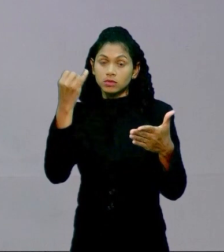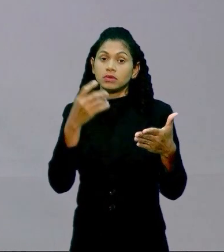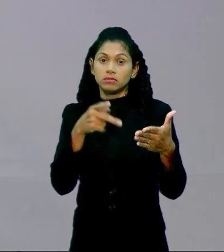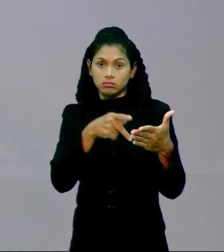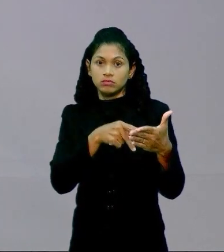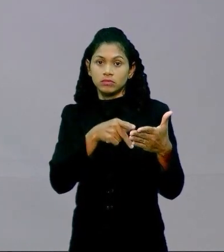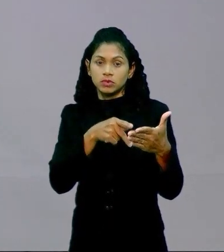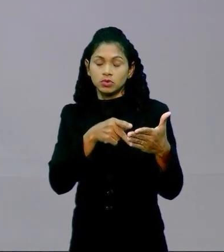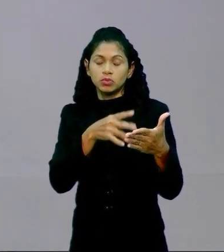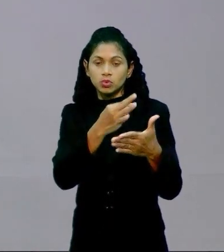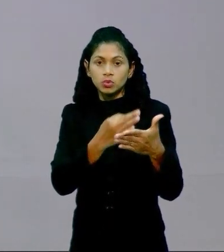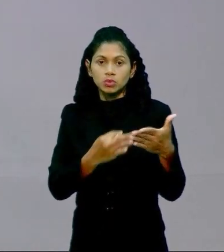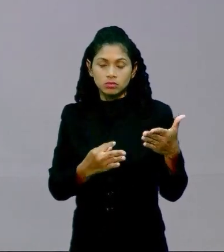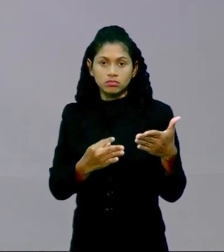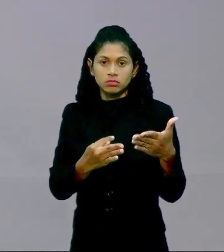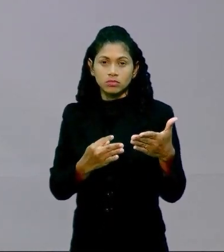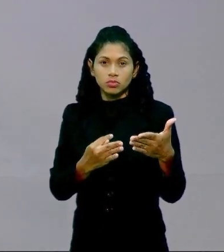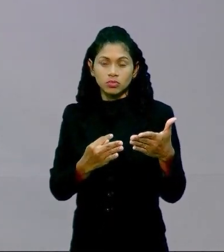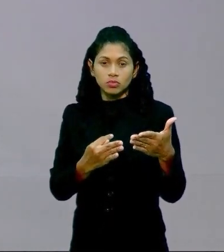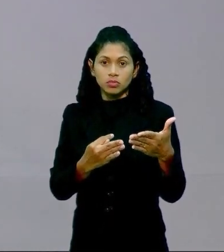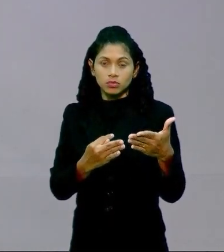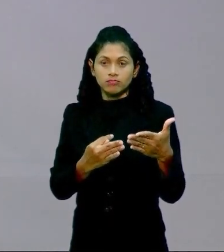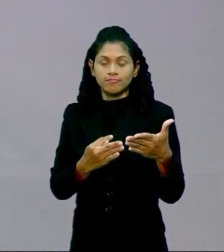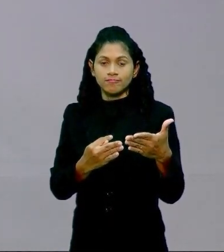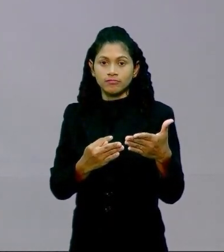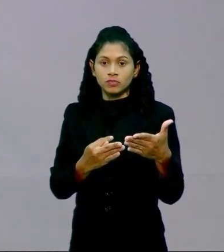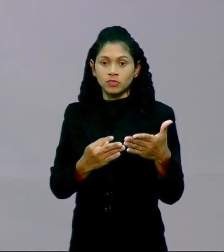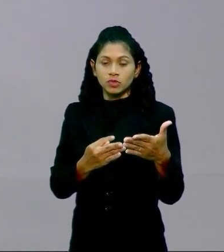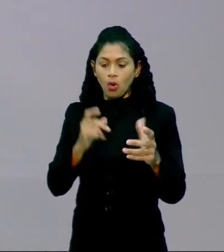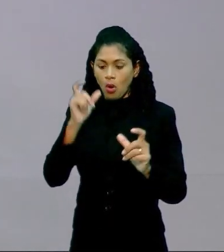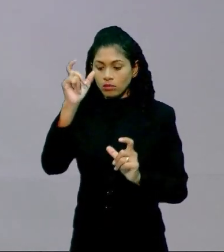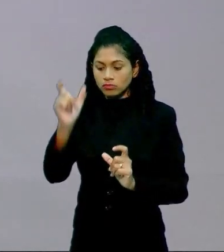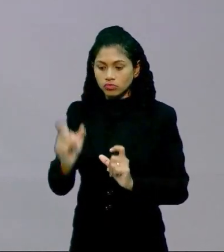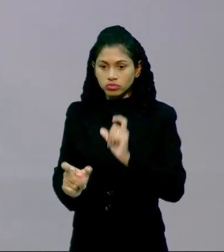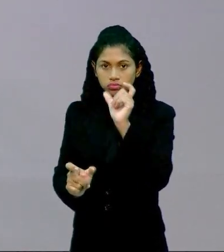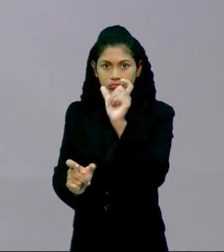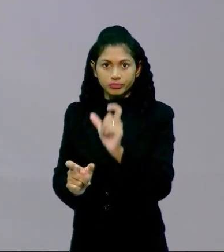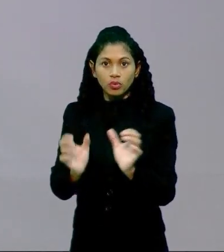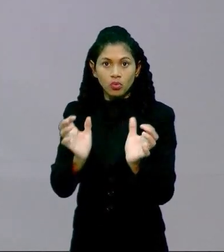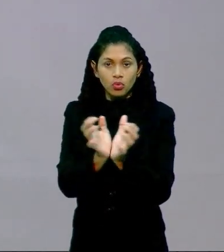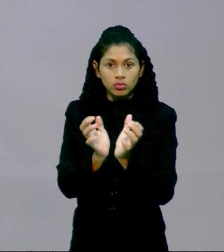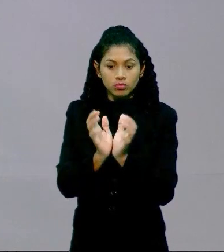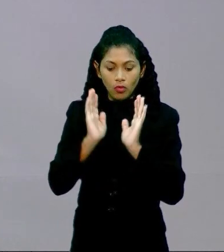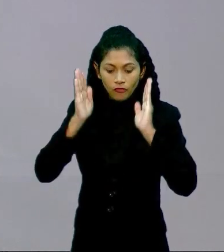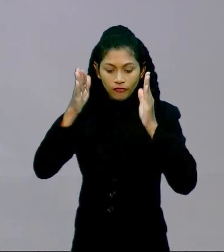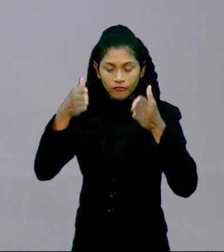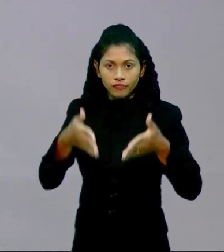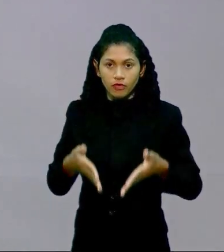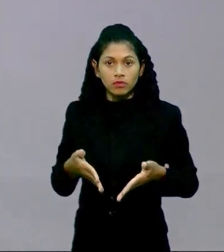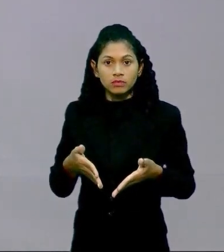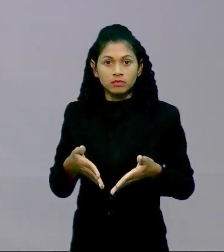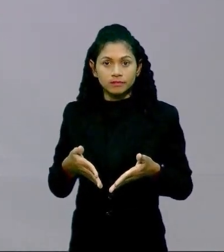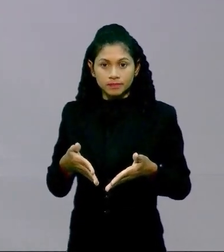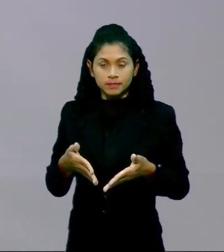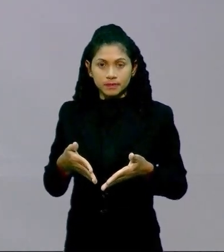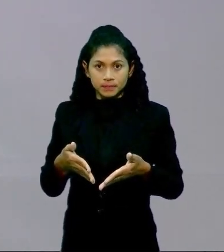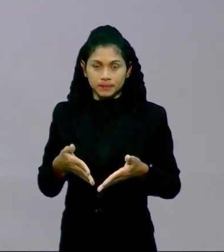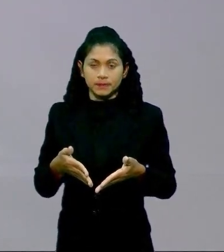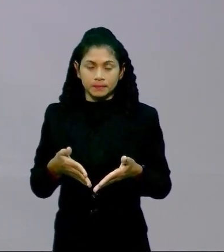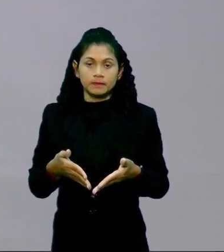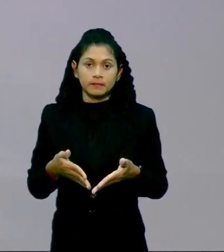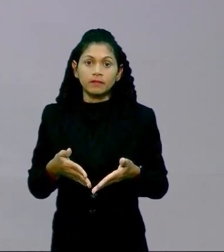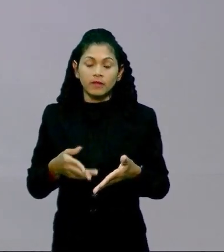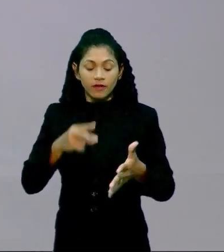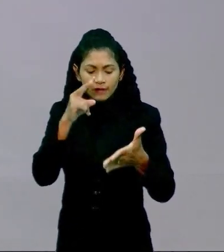público-alvo, eu falo de público específico, né? Então, geralmente, o público-alvo de determinado texto, ele é o público específico que vai